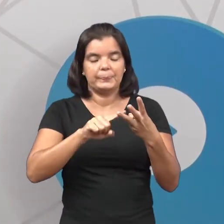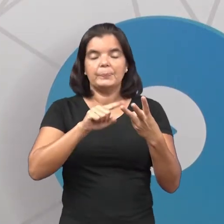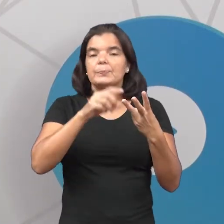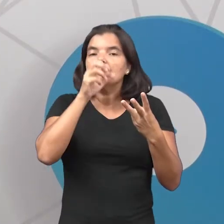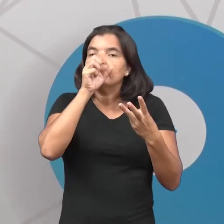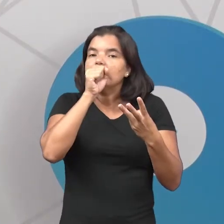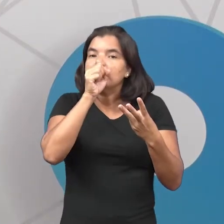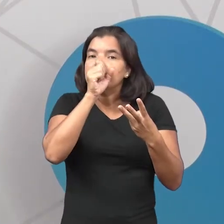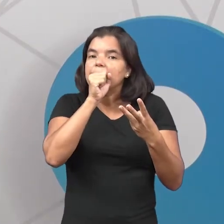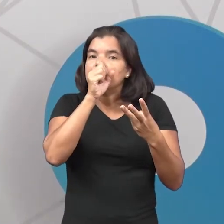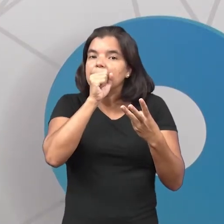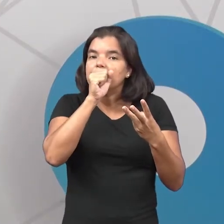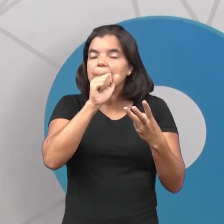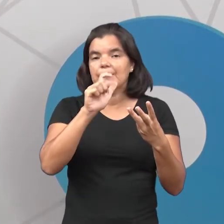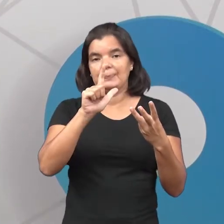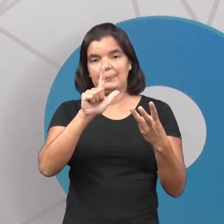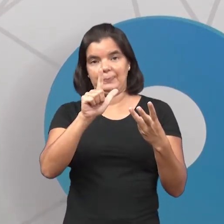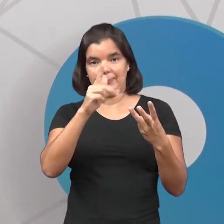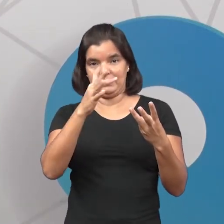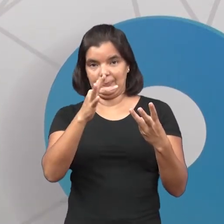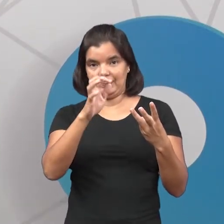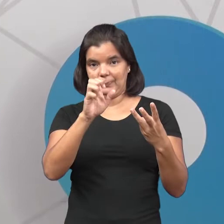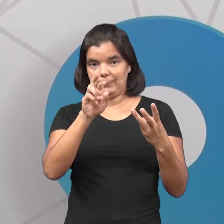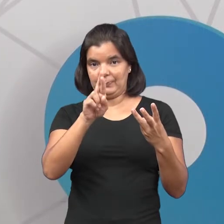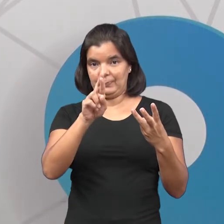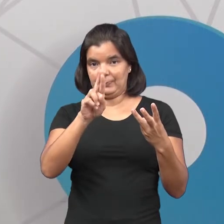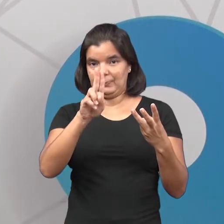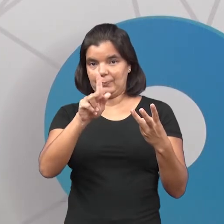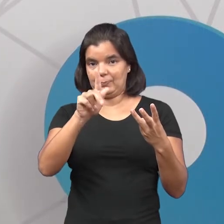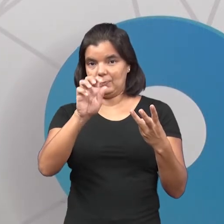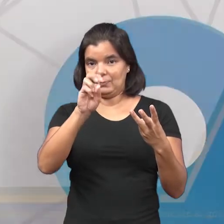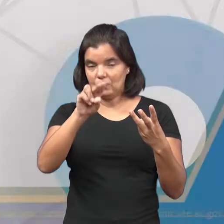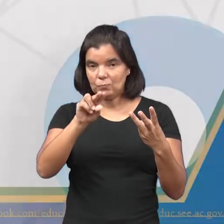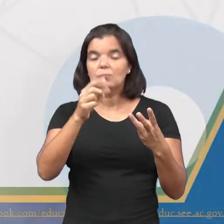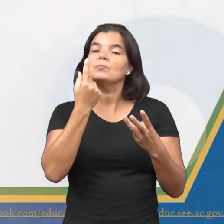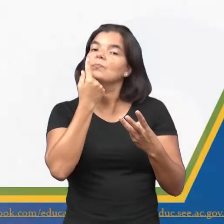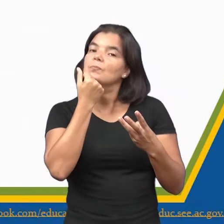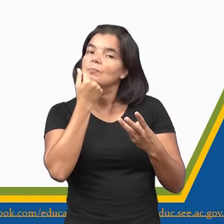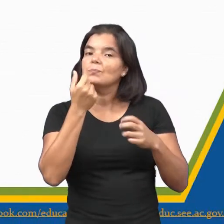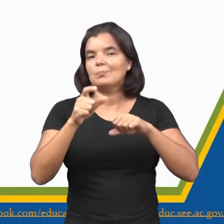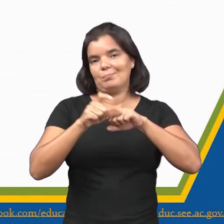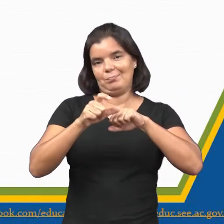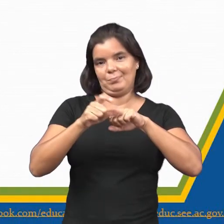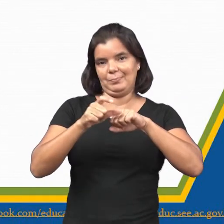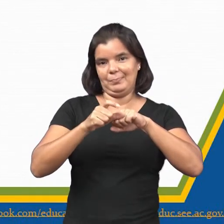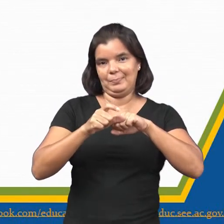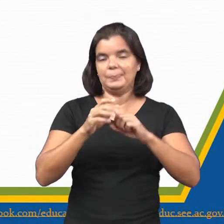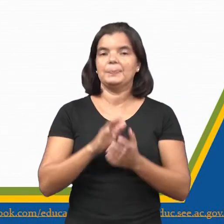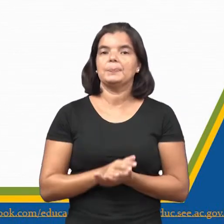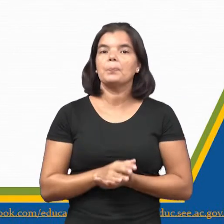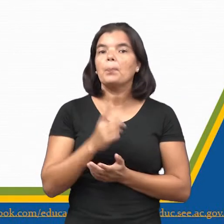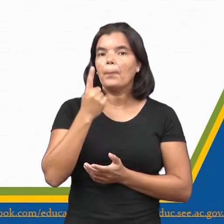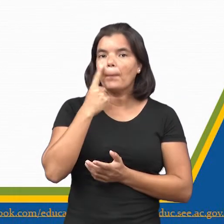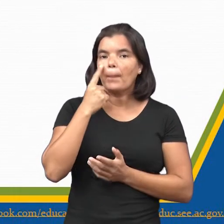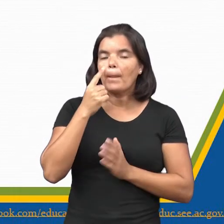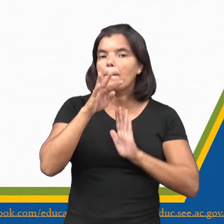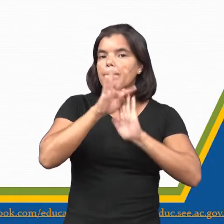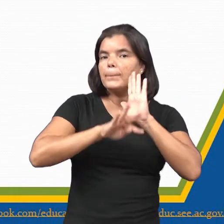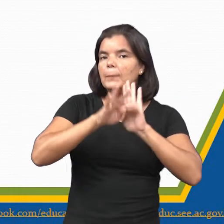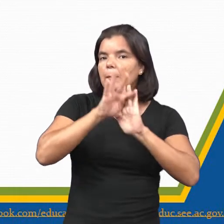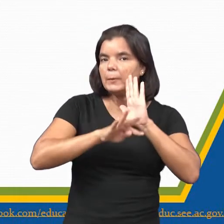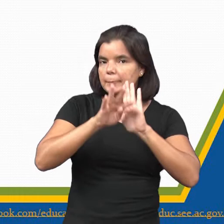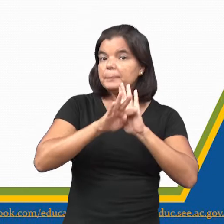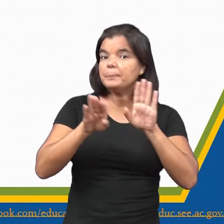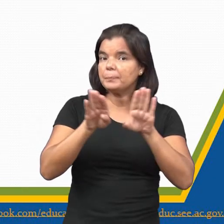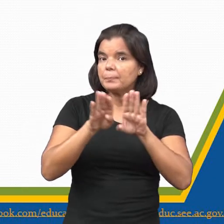laranja ferrugem e lápis, que eu atribuí a estes substantivos. Vamos ver nesse trecho de